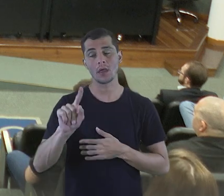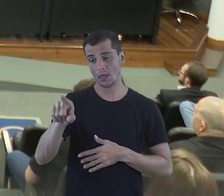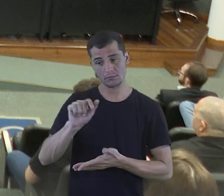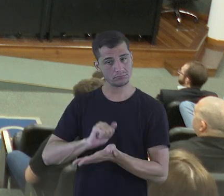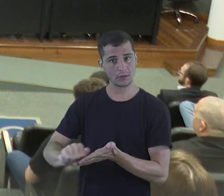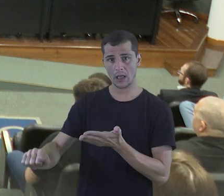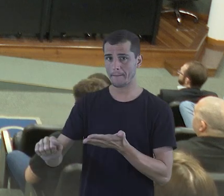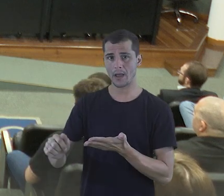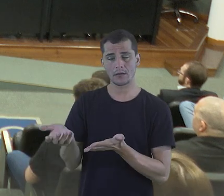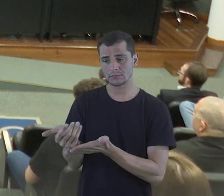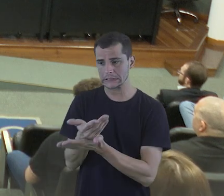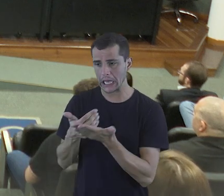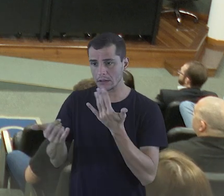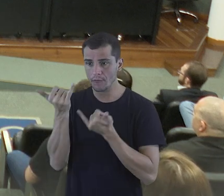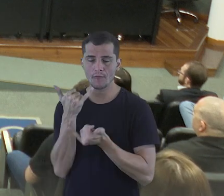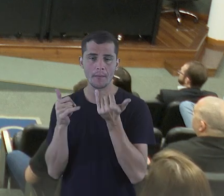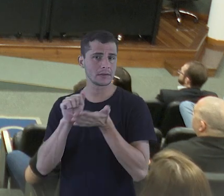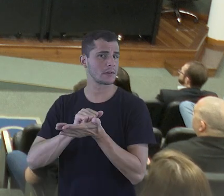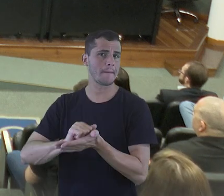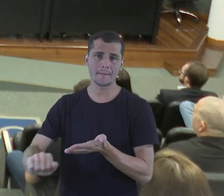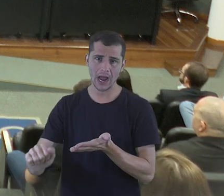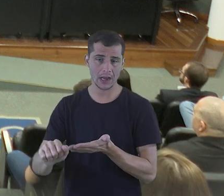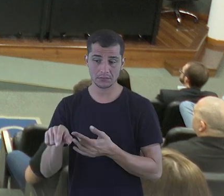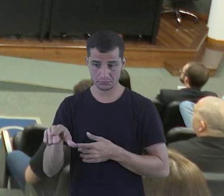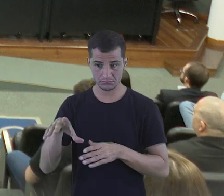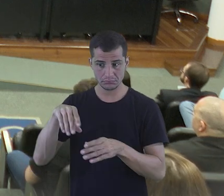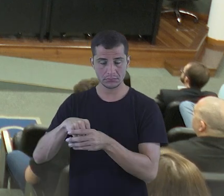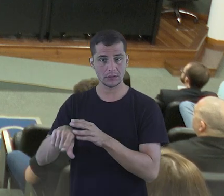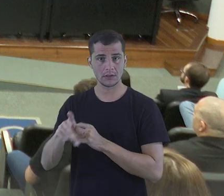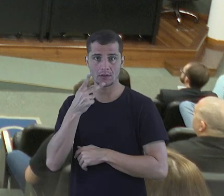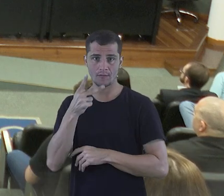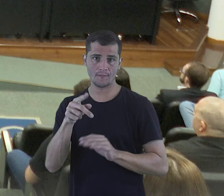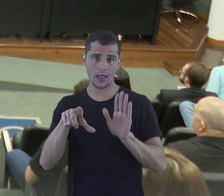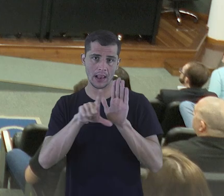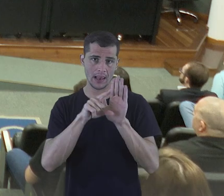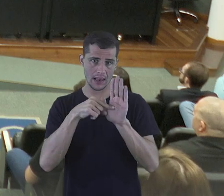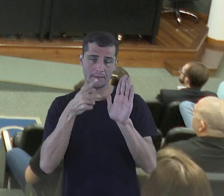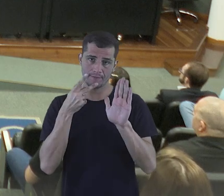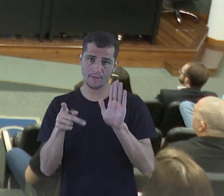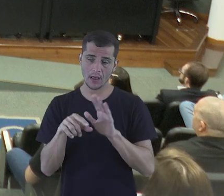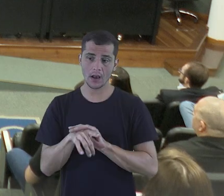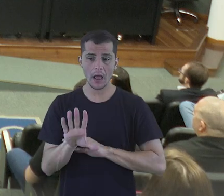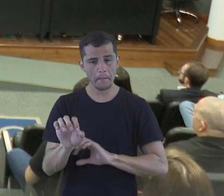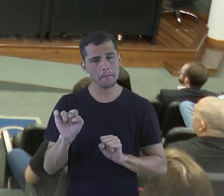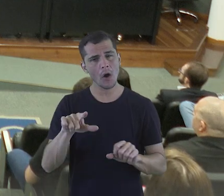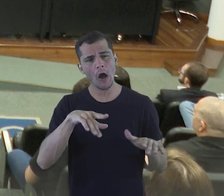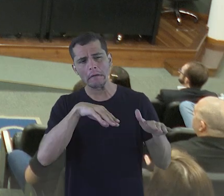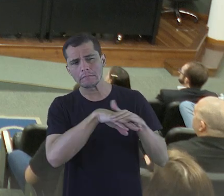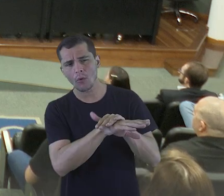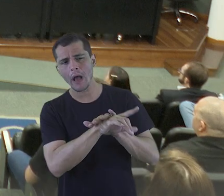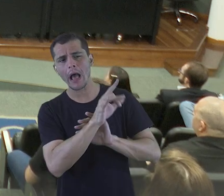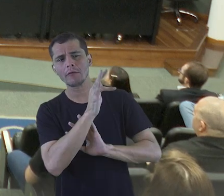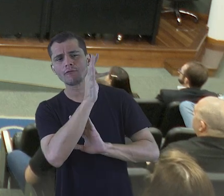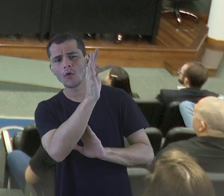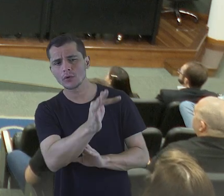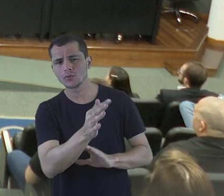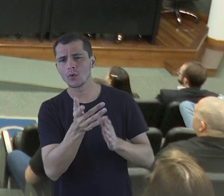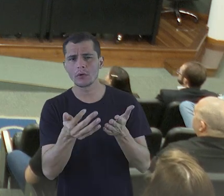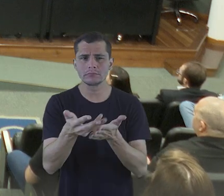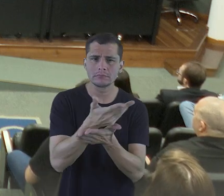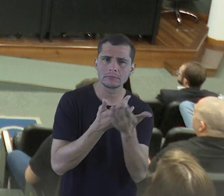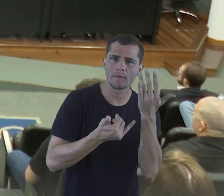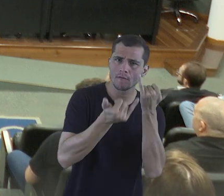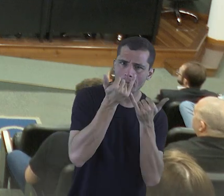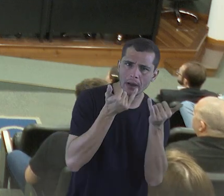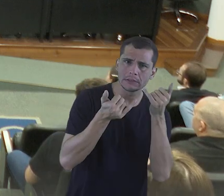é isso que diz o CAPUT eu posso manter este dado para algumas finalidades cumprimento de obrigação